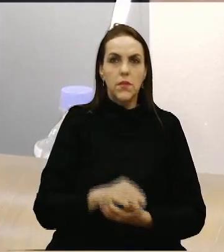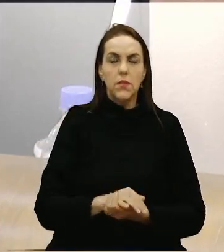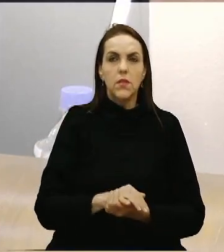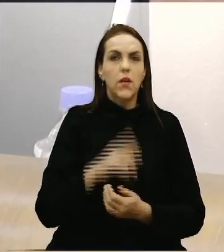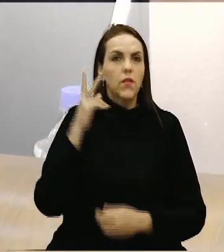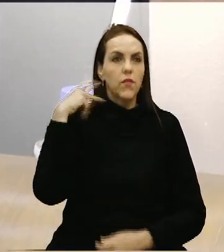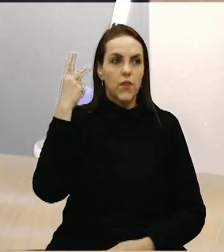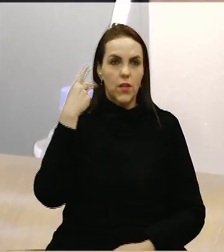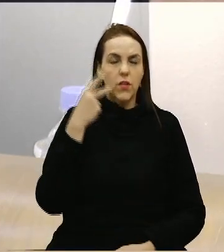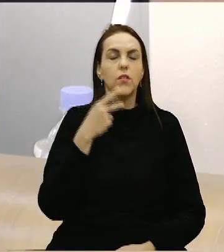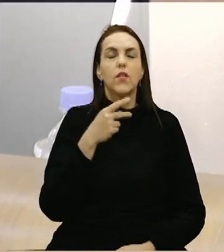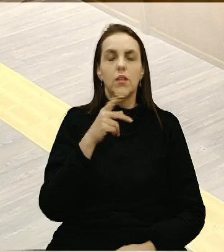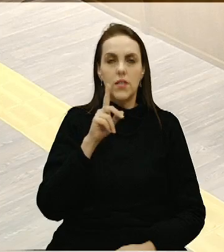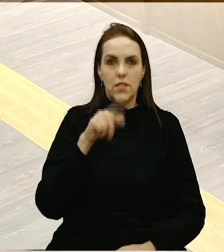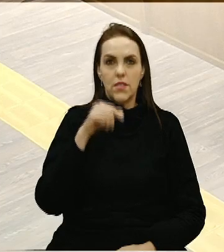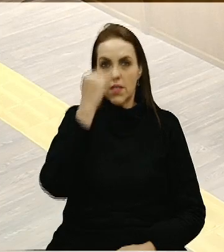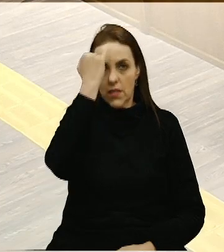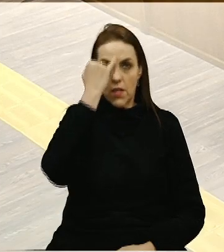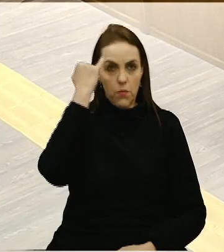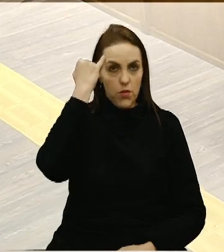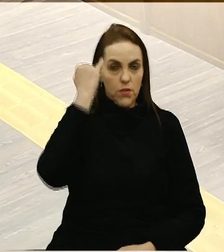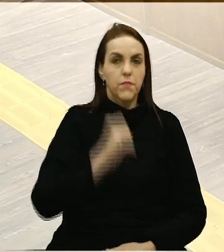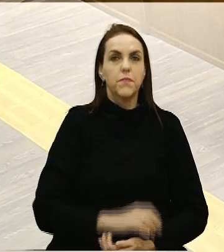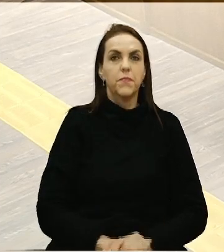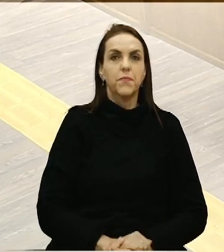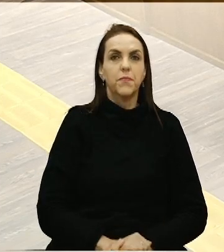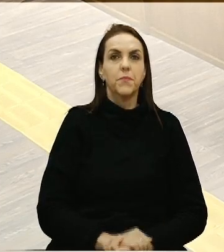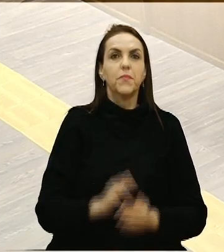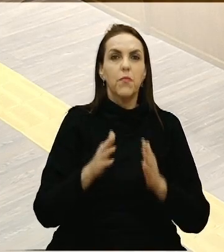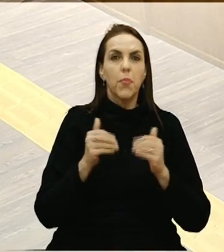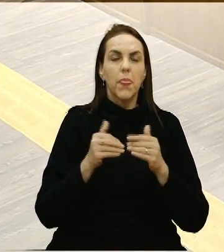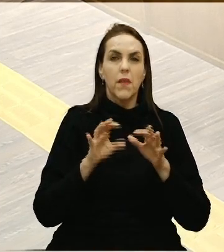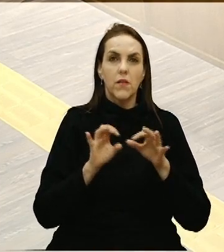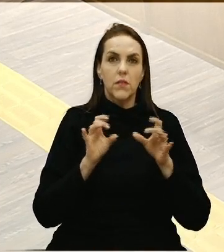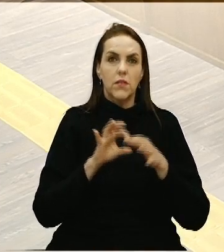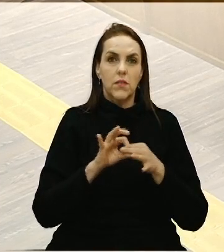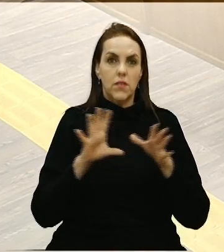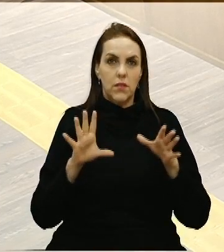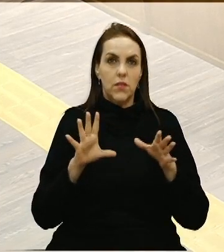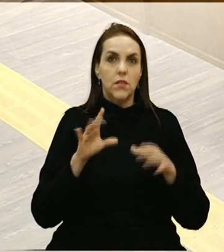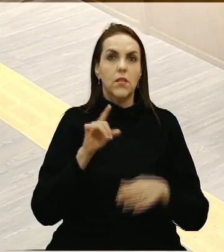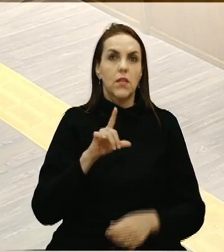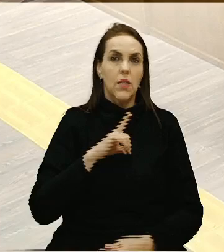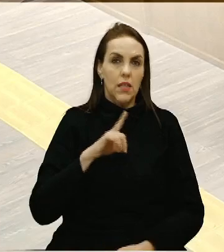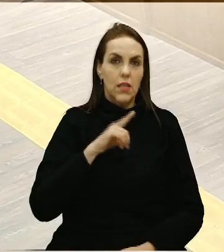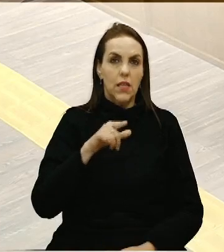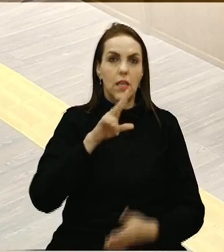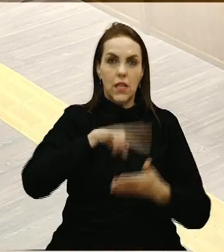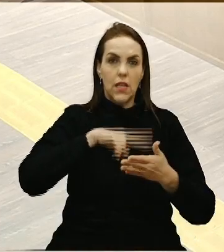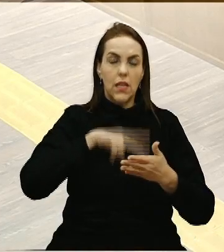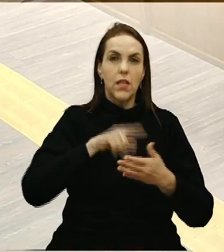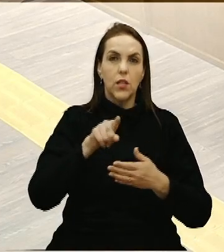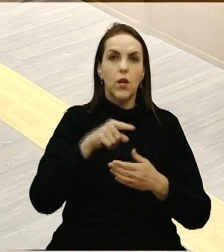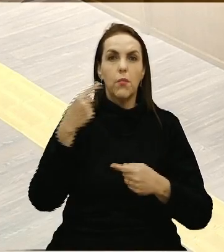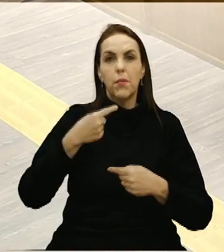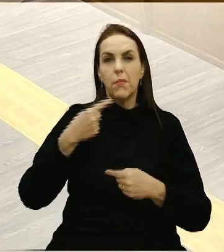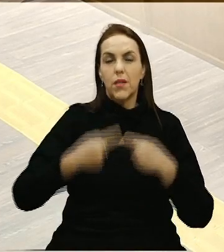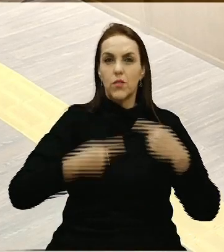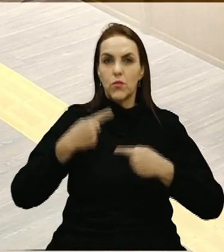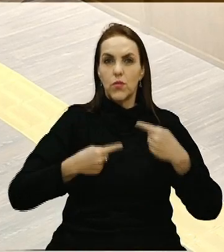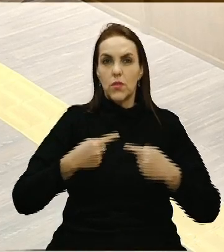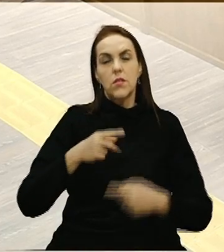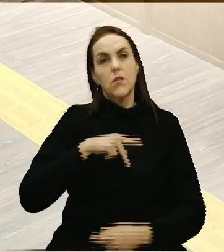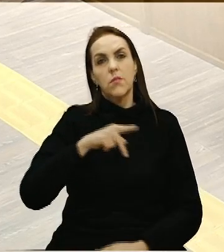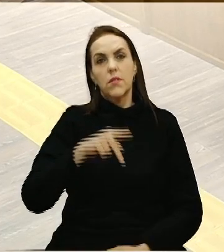vereador Zé D'Ambrós. Solicito a dispensa por ter sido lido na primeira discussão, senhor presidente.